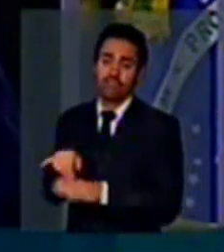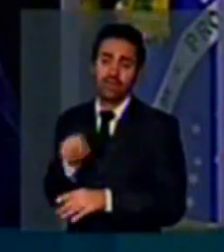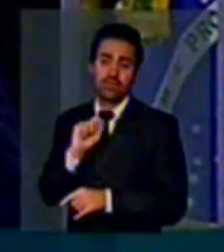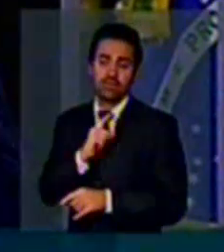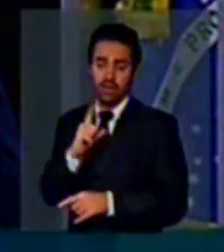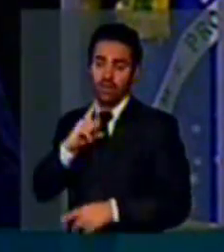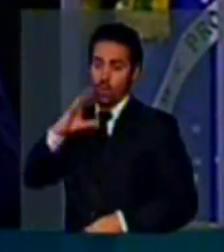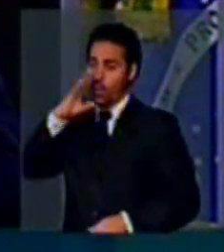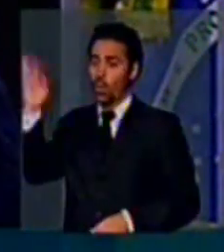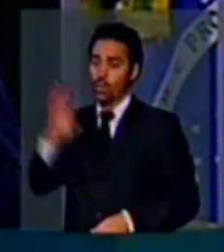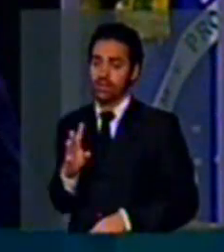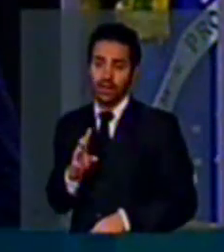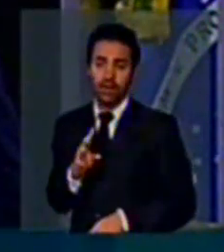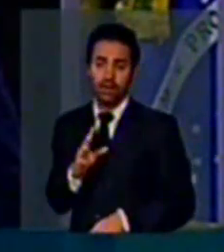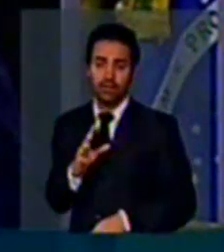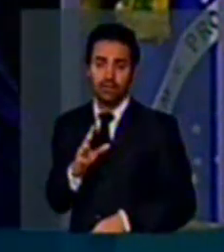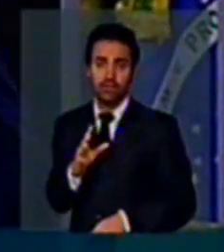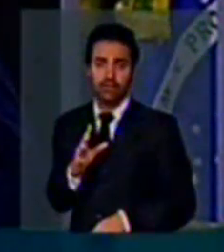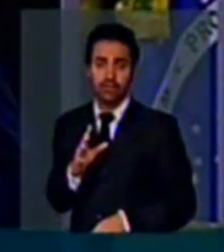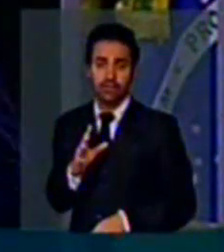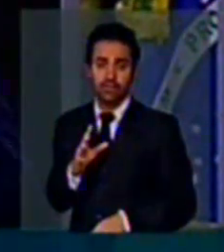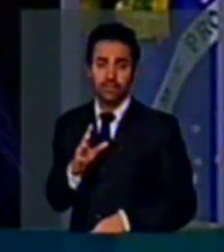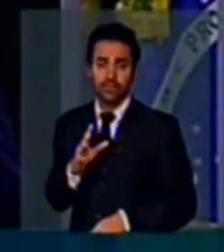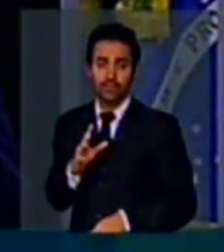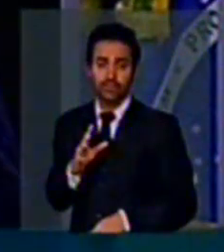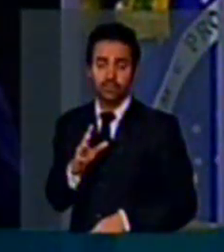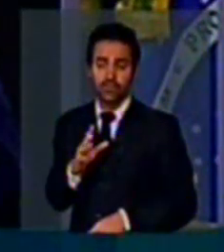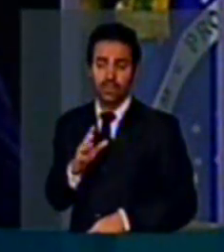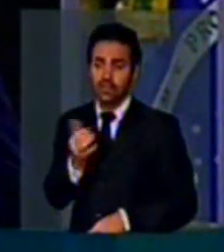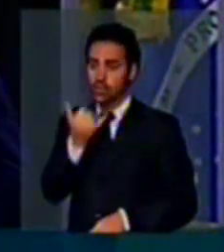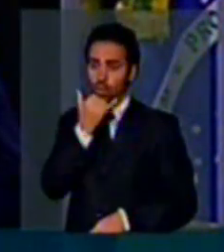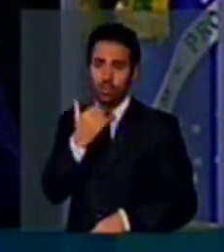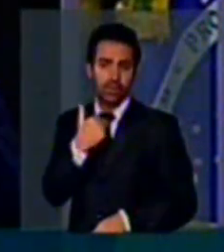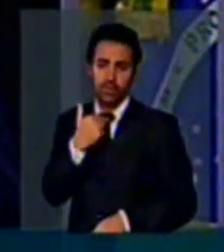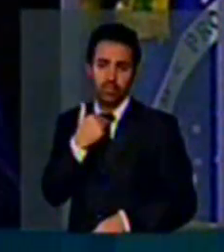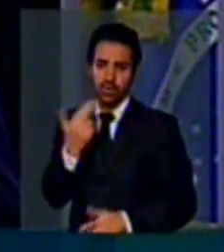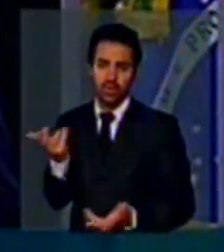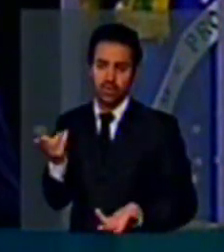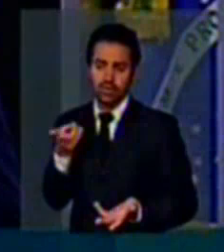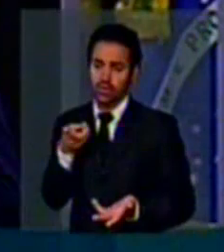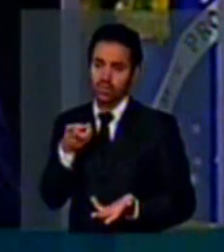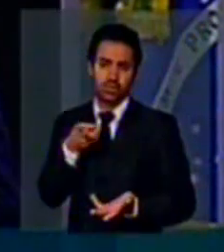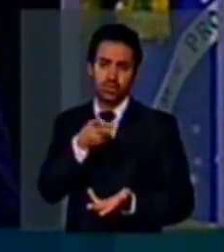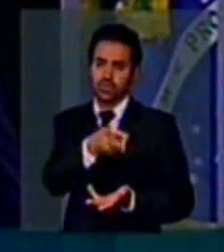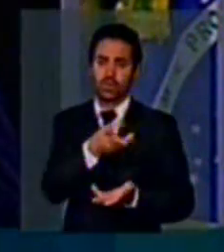que haver um corpo para haver condenação. Não podemos continuar tratando menores e